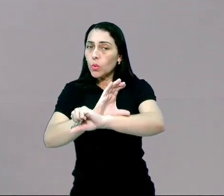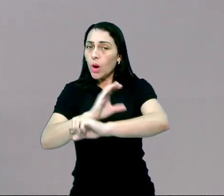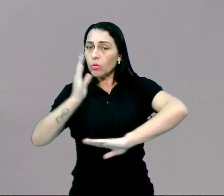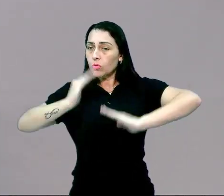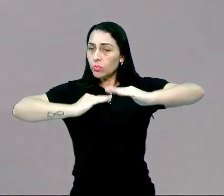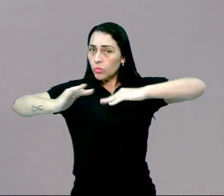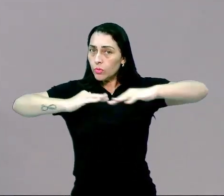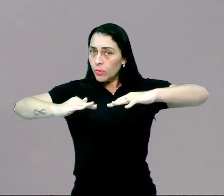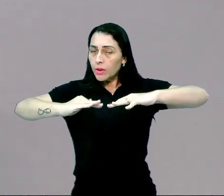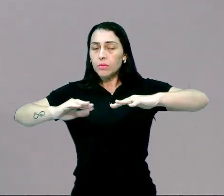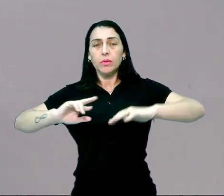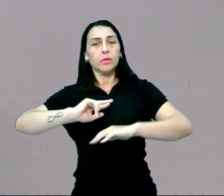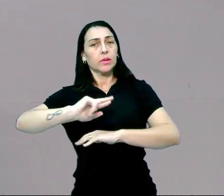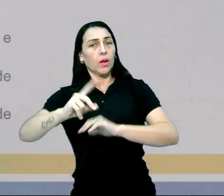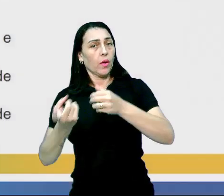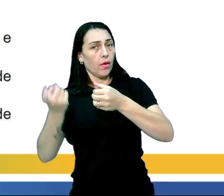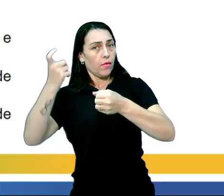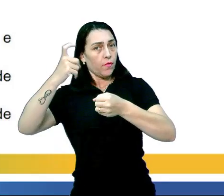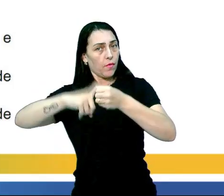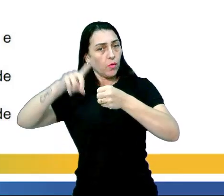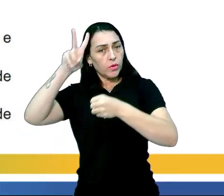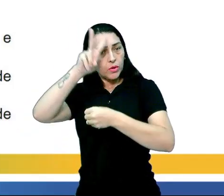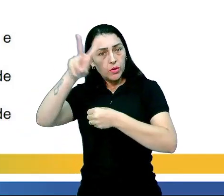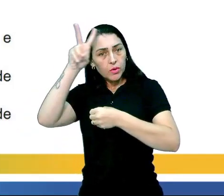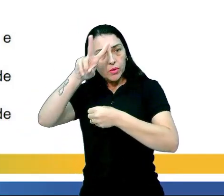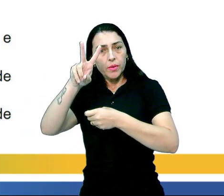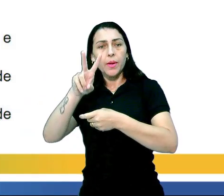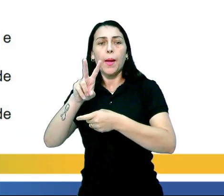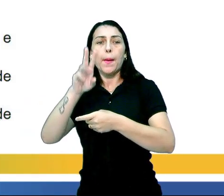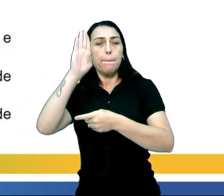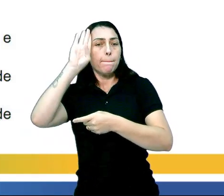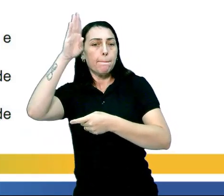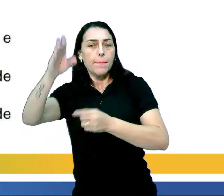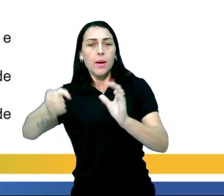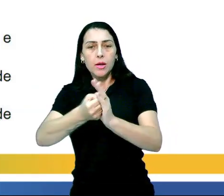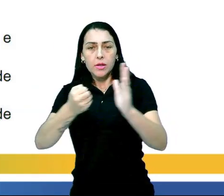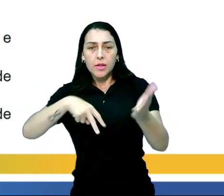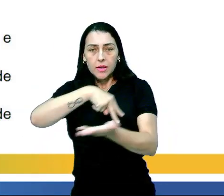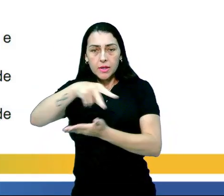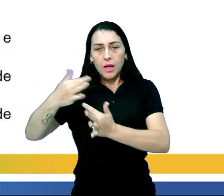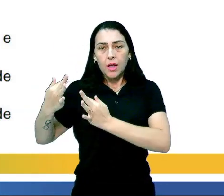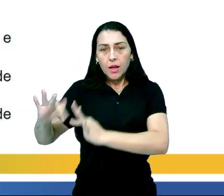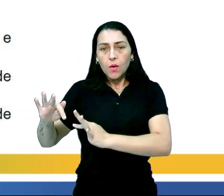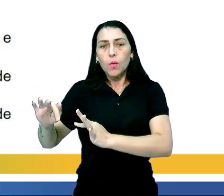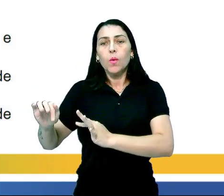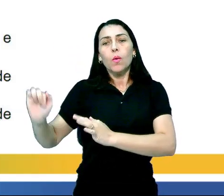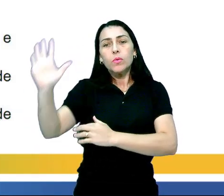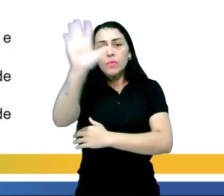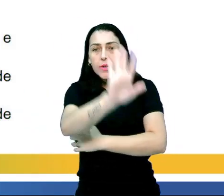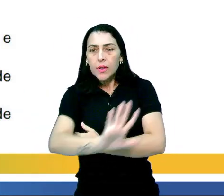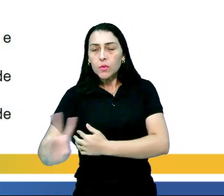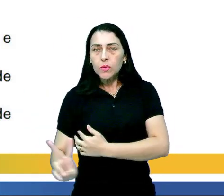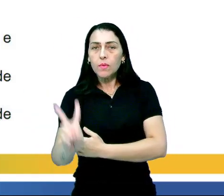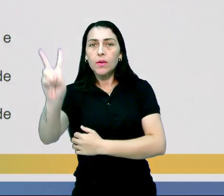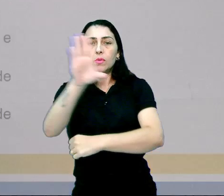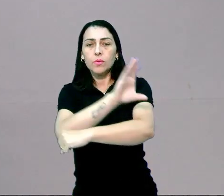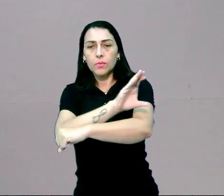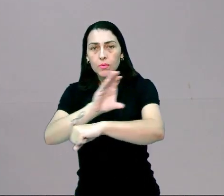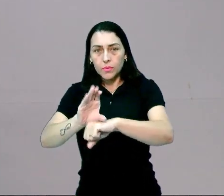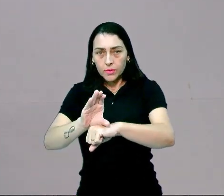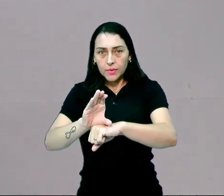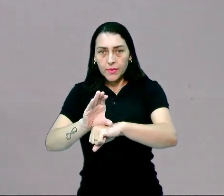complexidade de movimento, a gente já viu que é esse resgate histórico, beleza? A principal característica da dança folclórica é a universalização dos